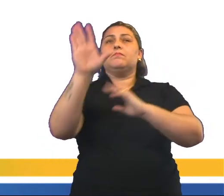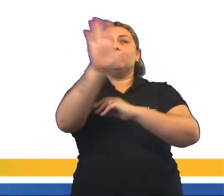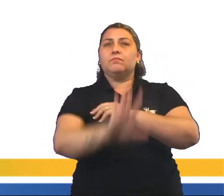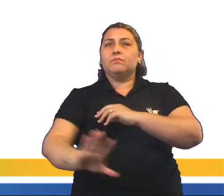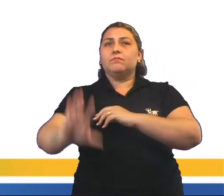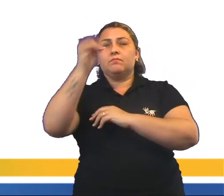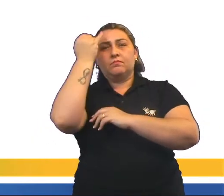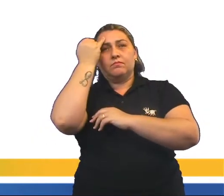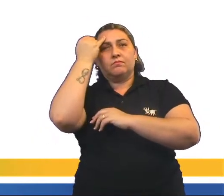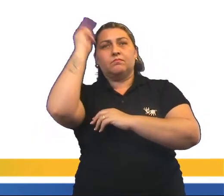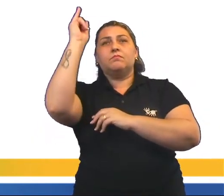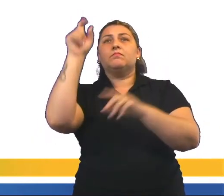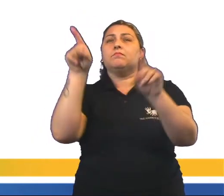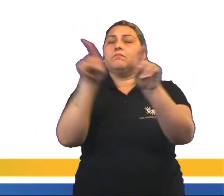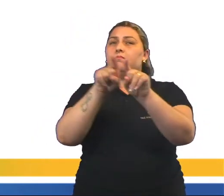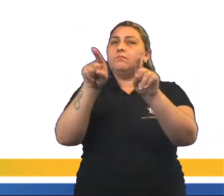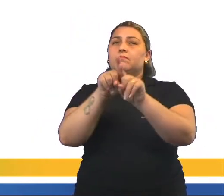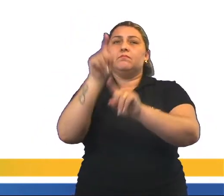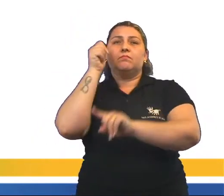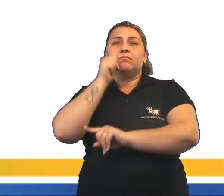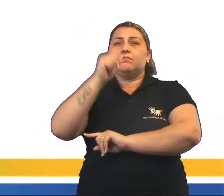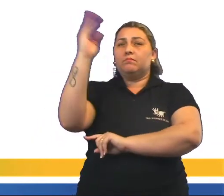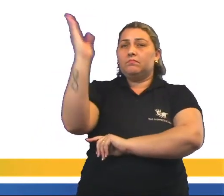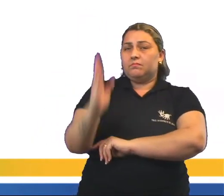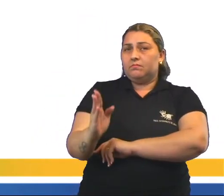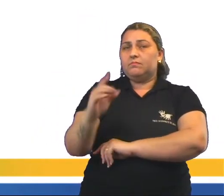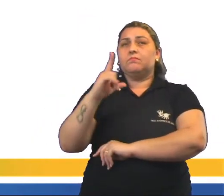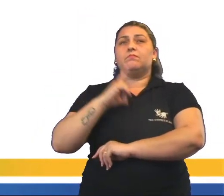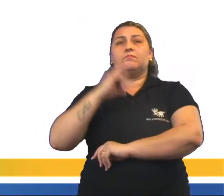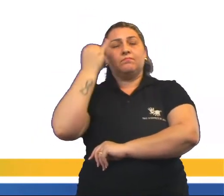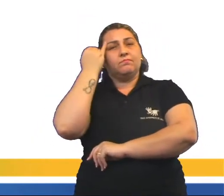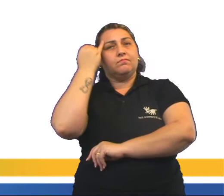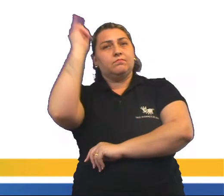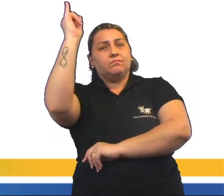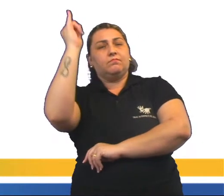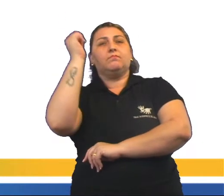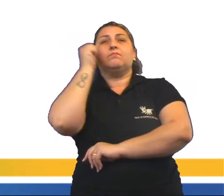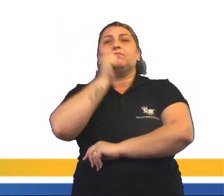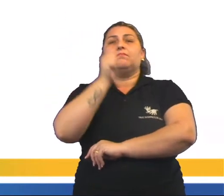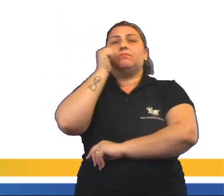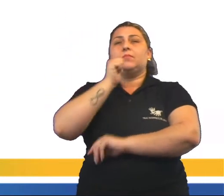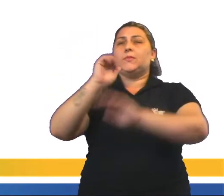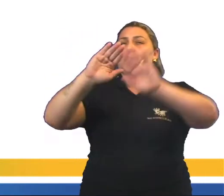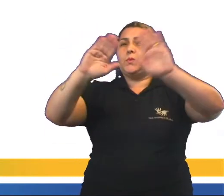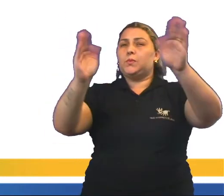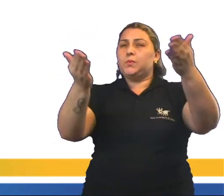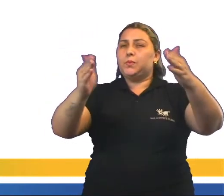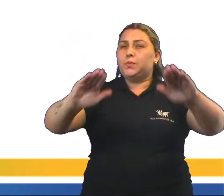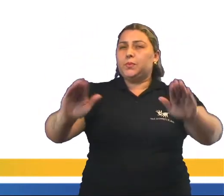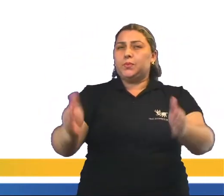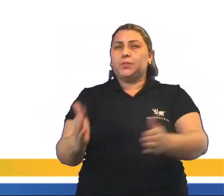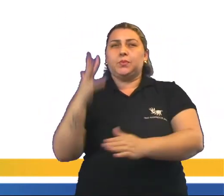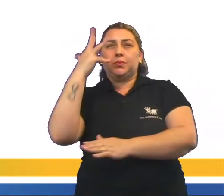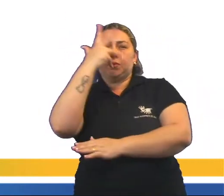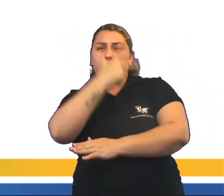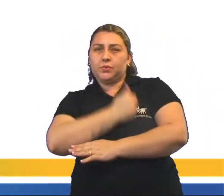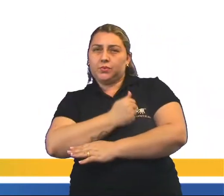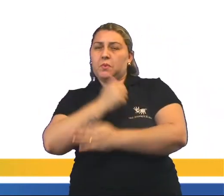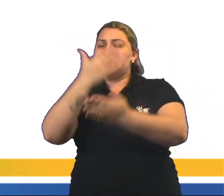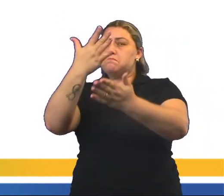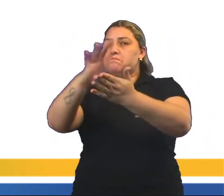nacionais criam estereótipos da mulher brasileira? A gente tem aquela ideia, né, que a mulher brasileira é aquela morenona, né,